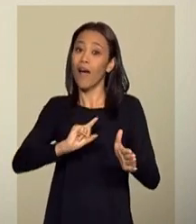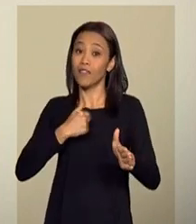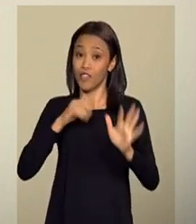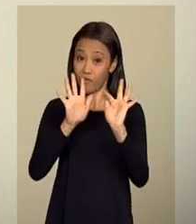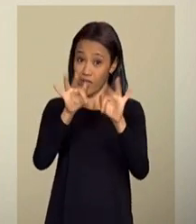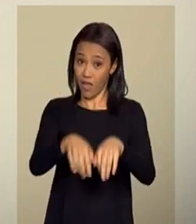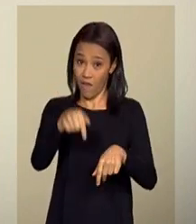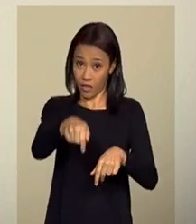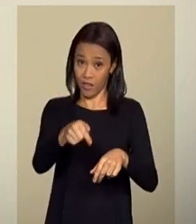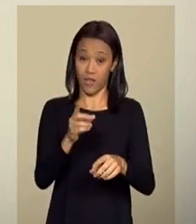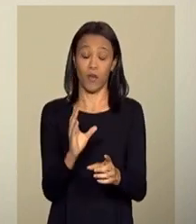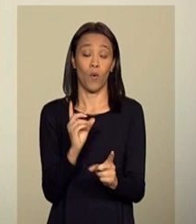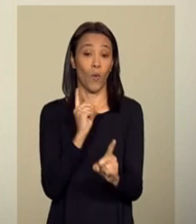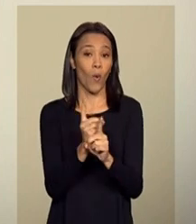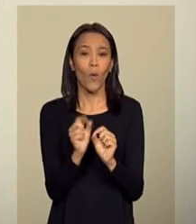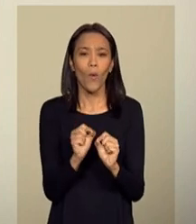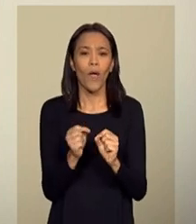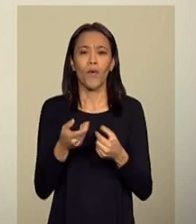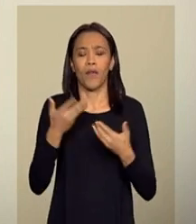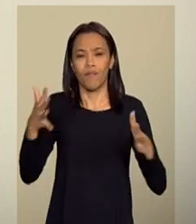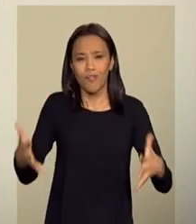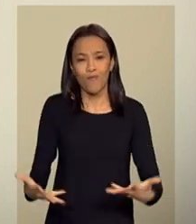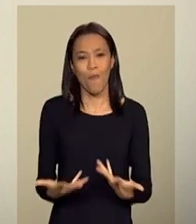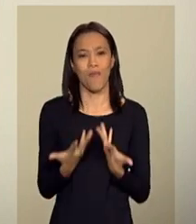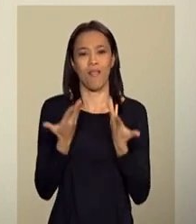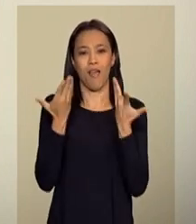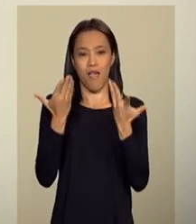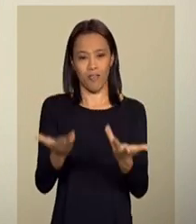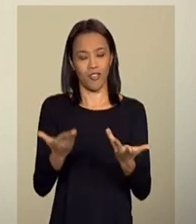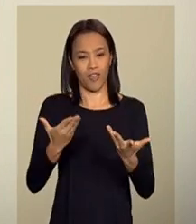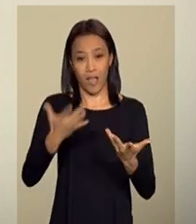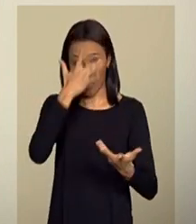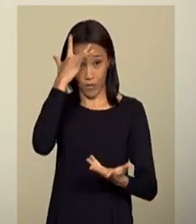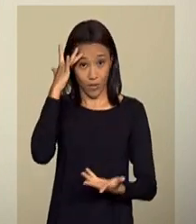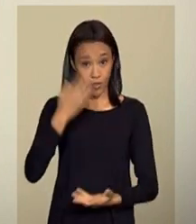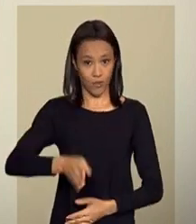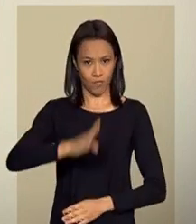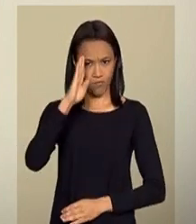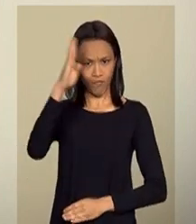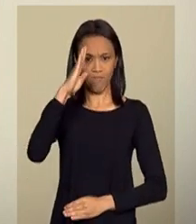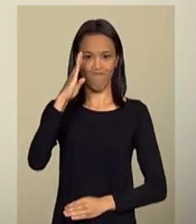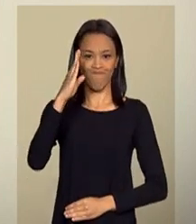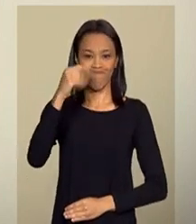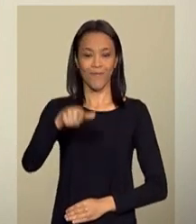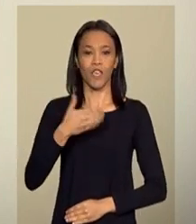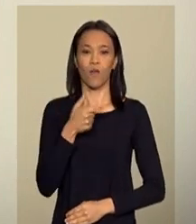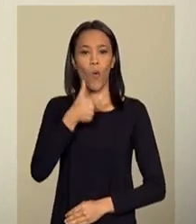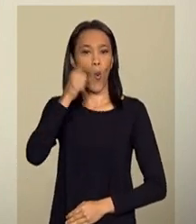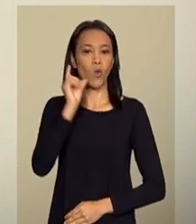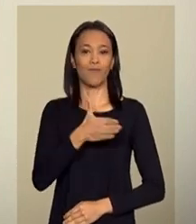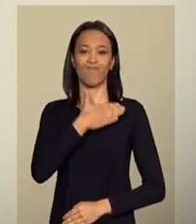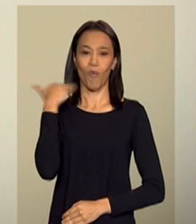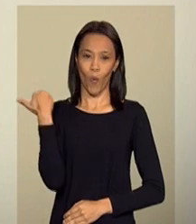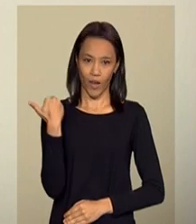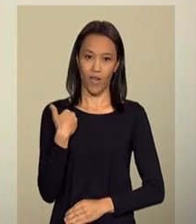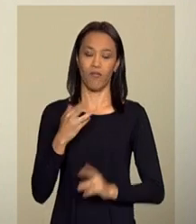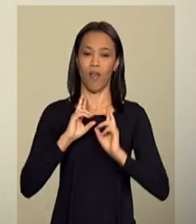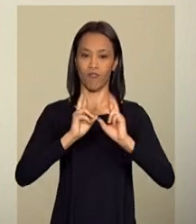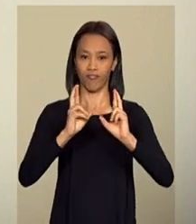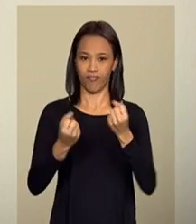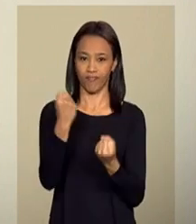encerrar o programa eu queria fazer uma homenagem aos militares brasileiros que faleceram ontem num acidente